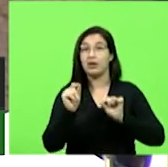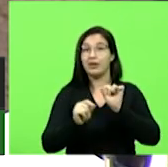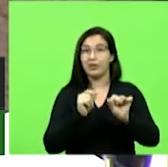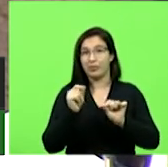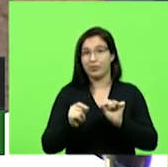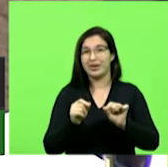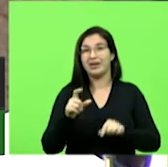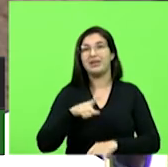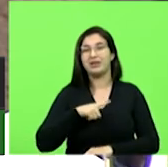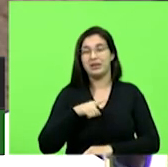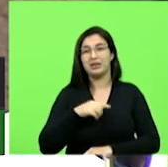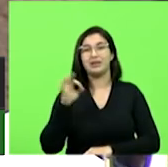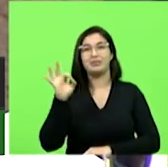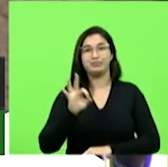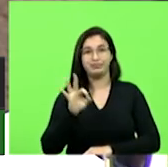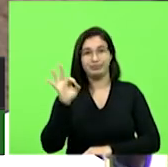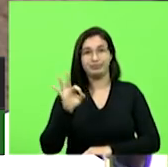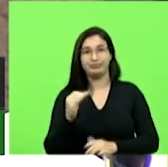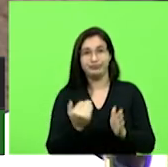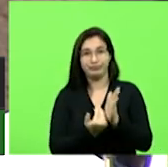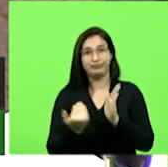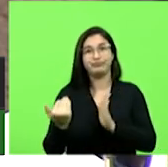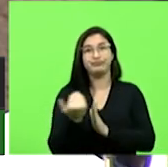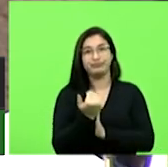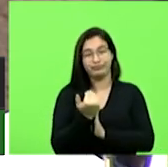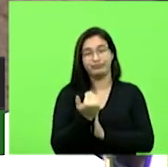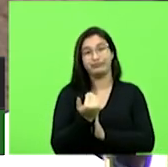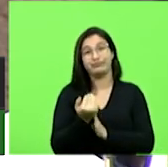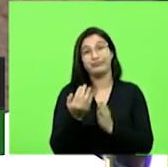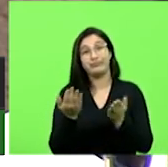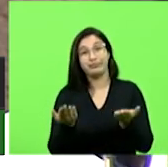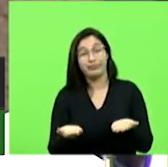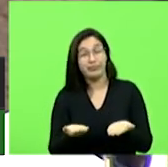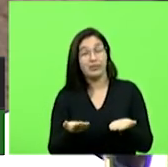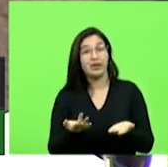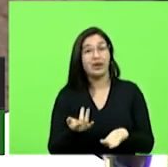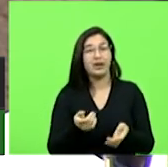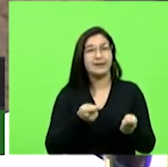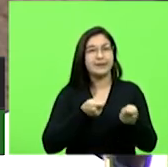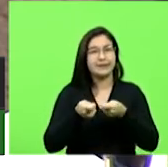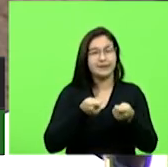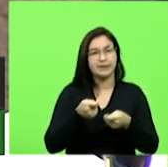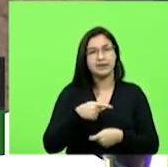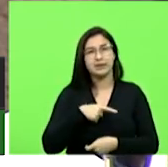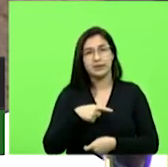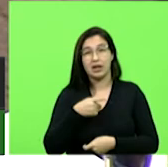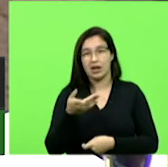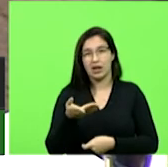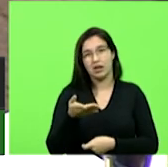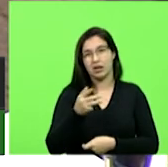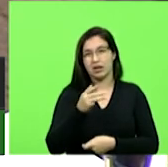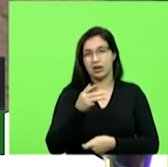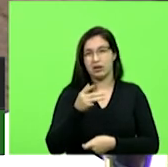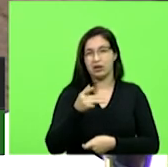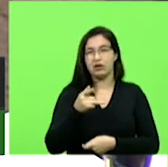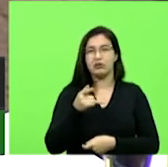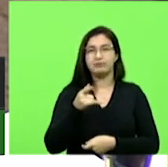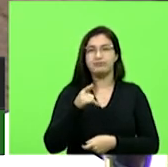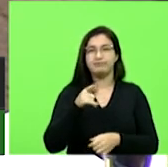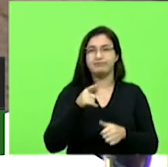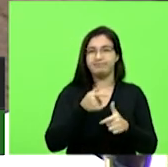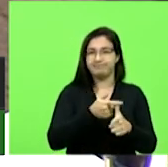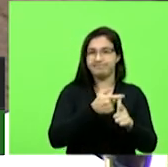juros. Então, é esses juros que está sendo negociado. Então, se esses juros, que não é o imposto, é os juros da